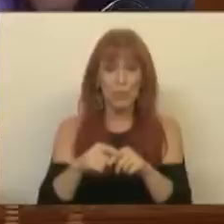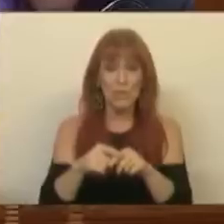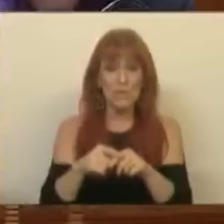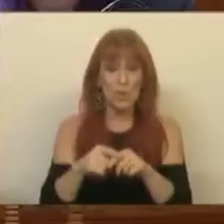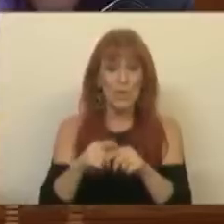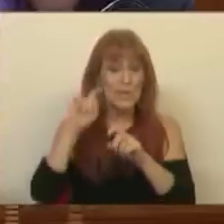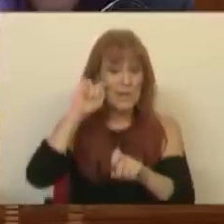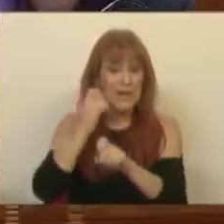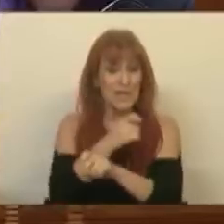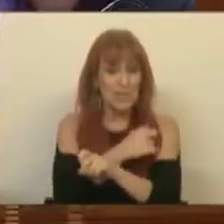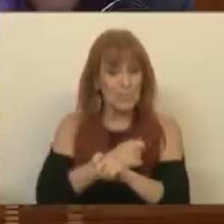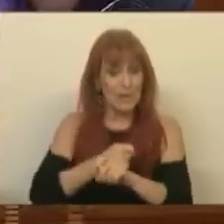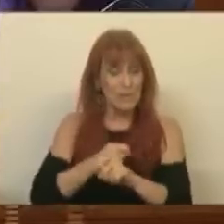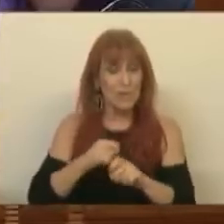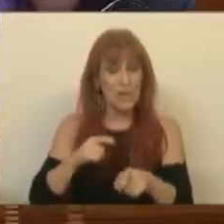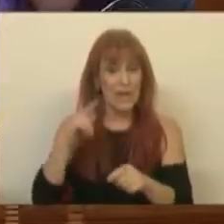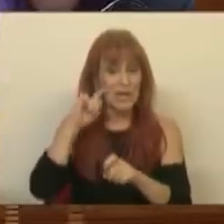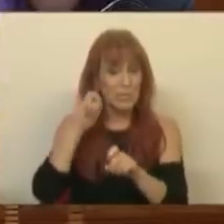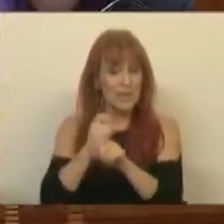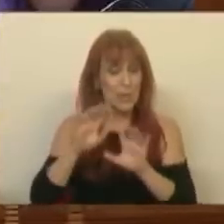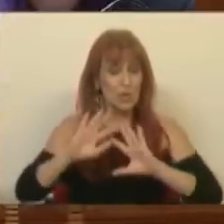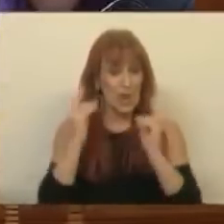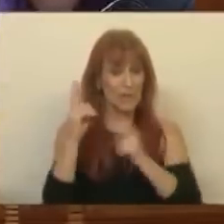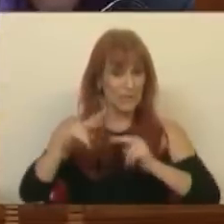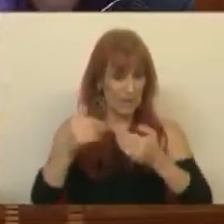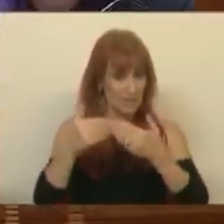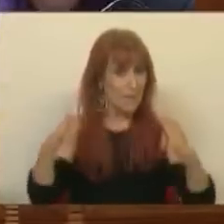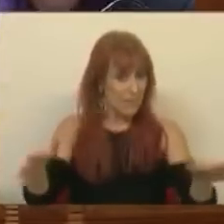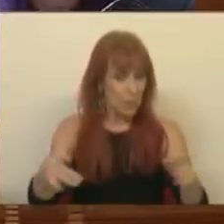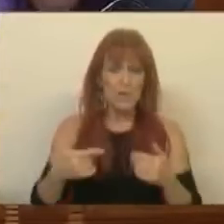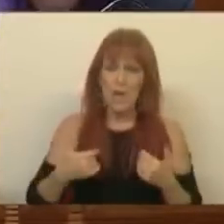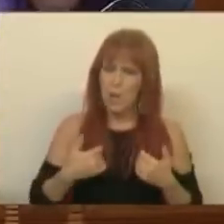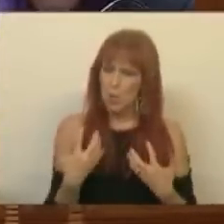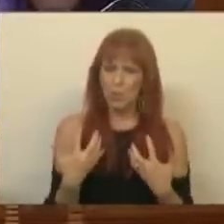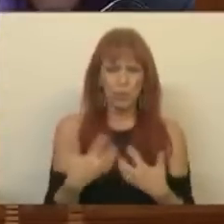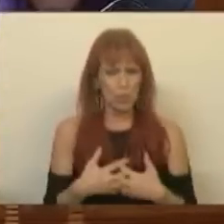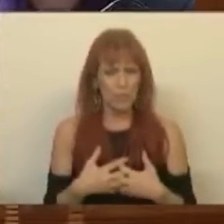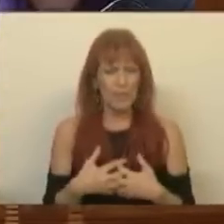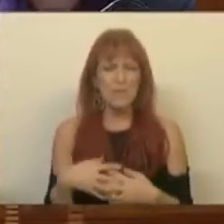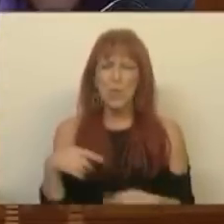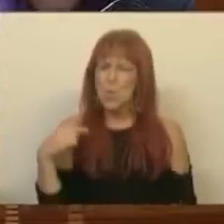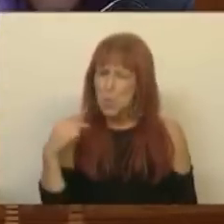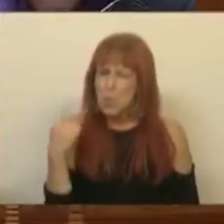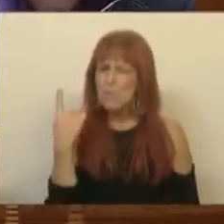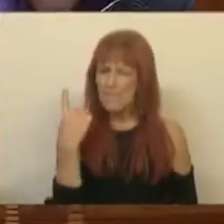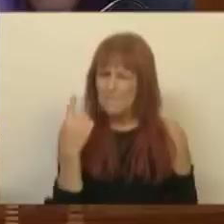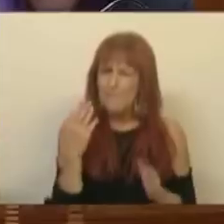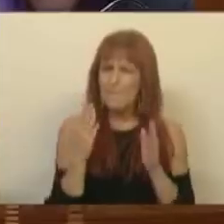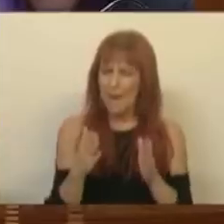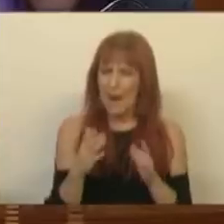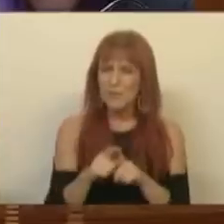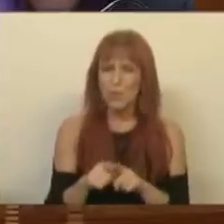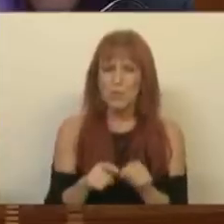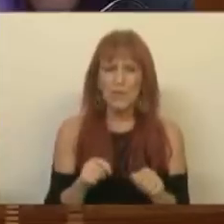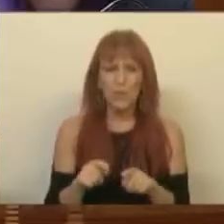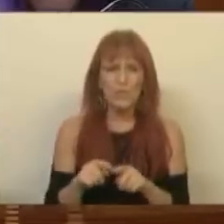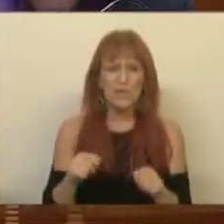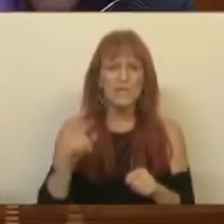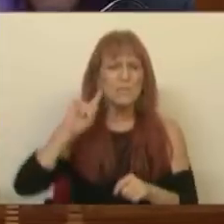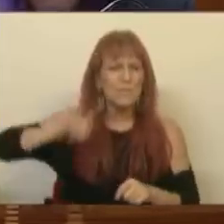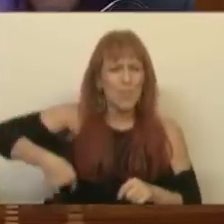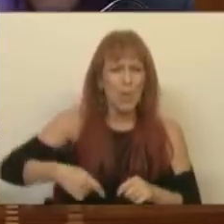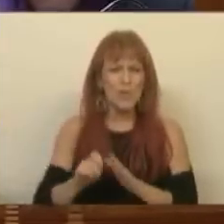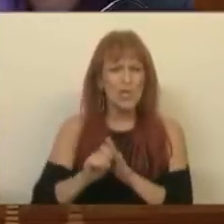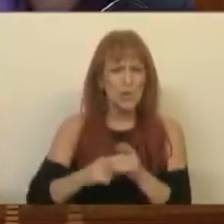inspeção por parte da inspeção Geral de Finanças e eu não tenho dúvidas cá pelo menos uma parte um do 20 de uma